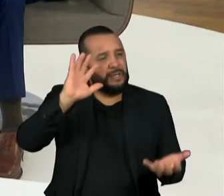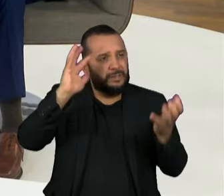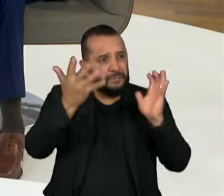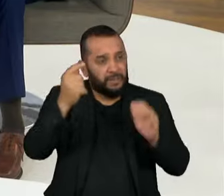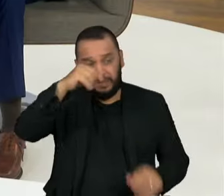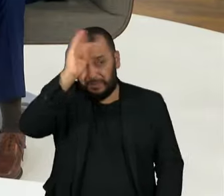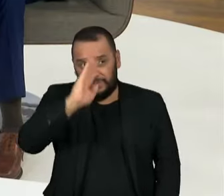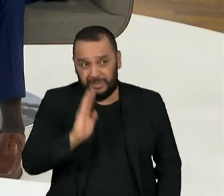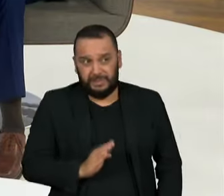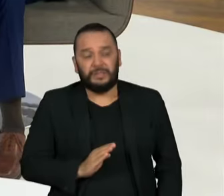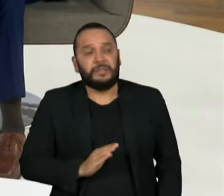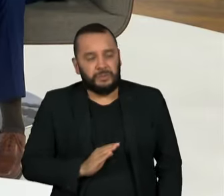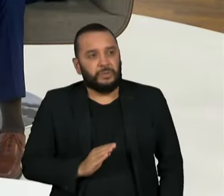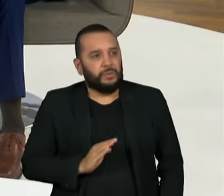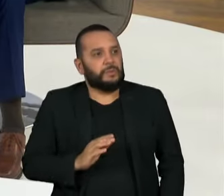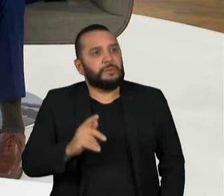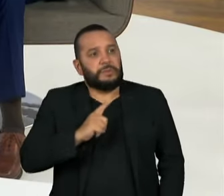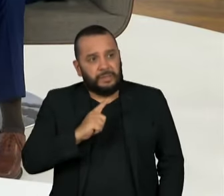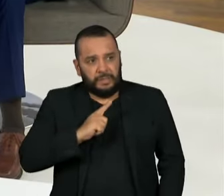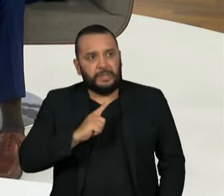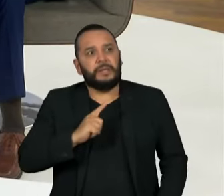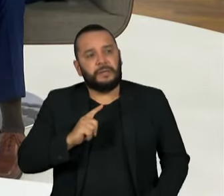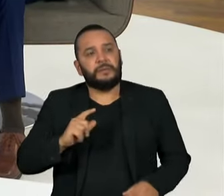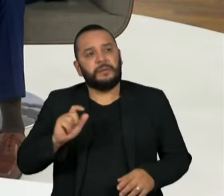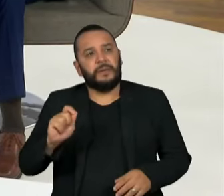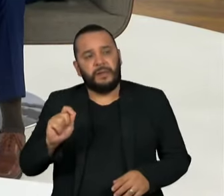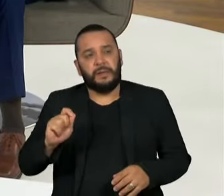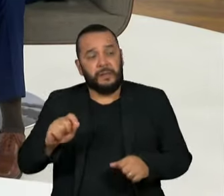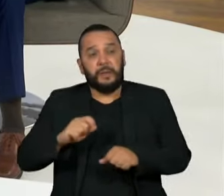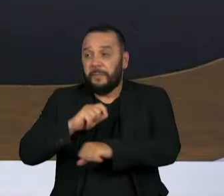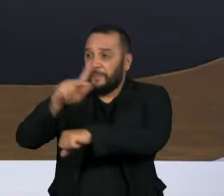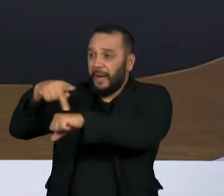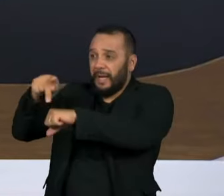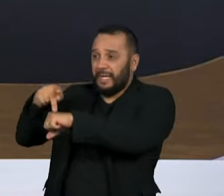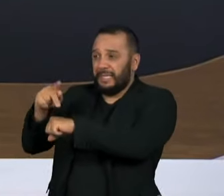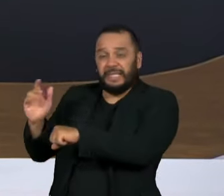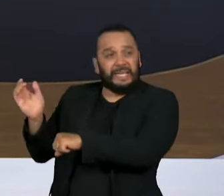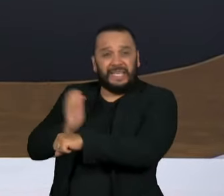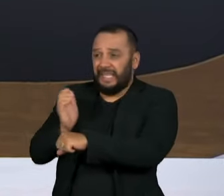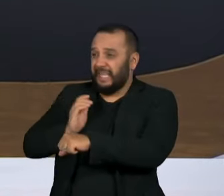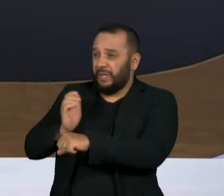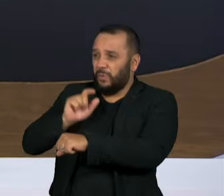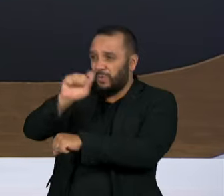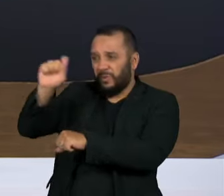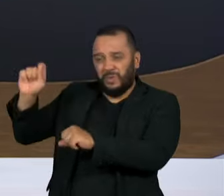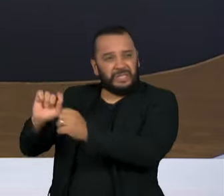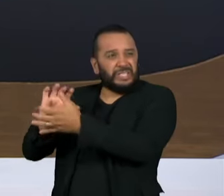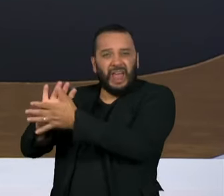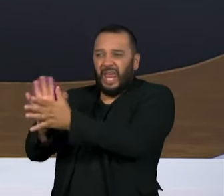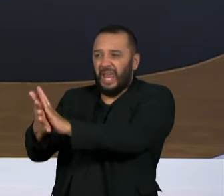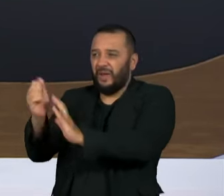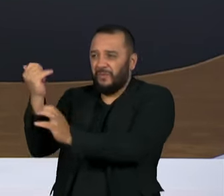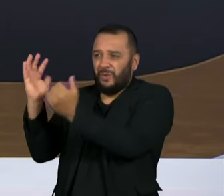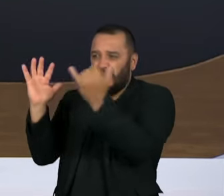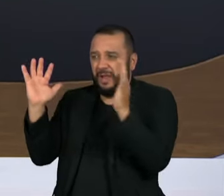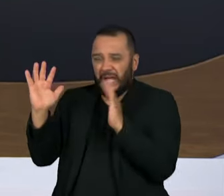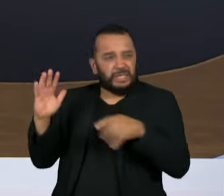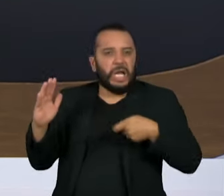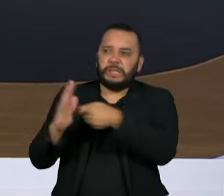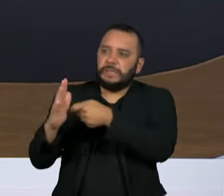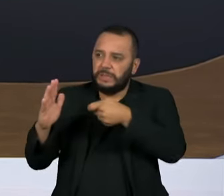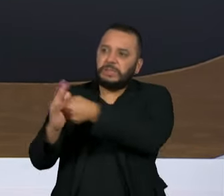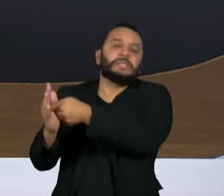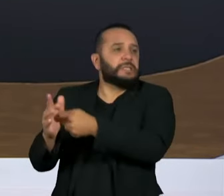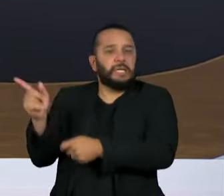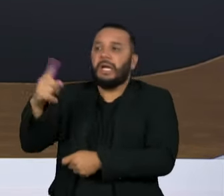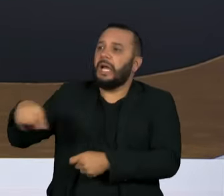se convencionou cobrar dos países ricos por terem destruído as suas próprias florestas e os seus próprios biomas e que, portanto,